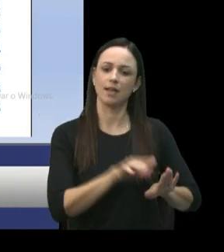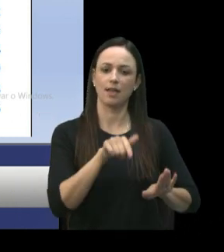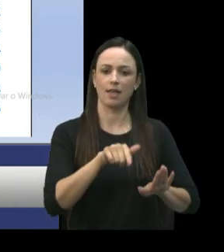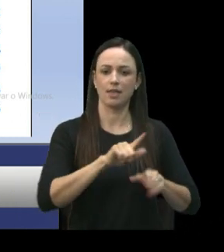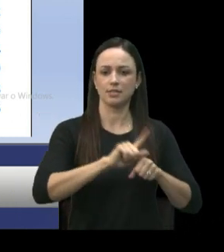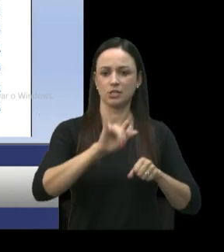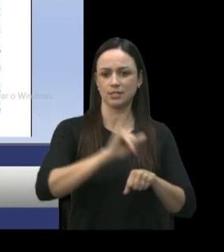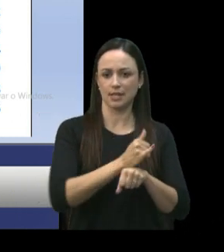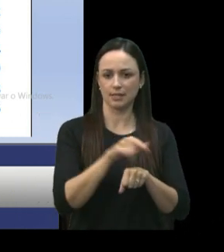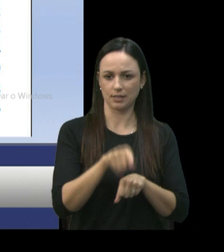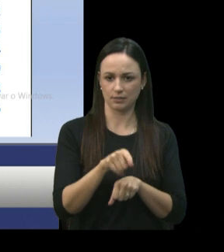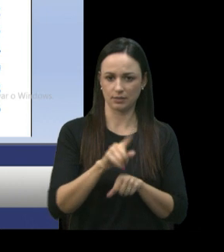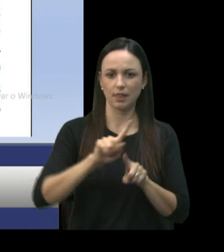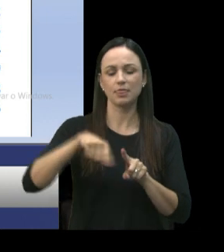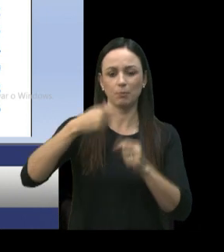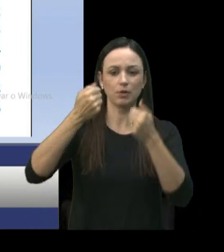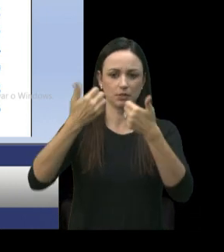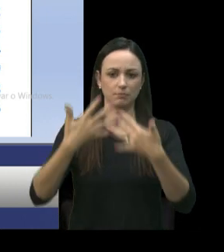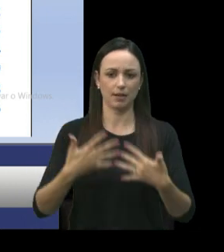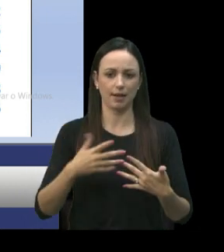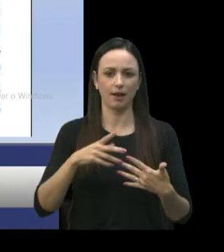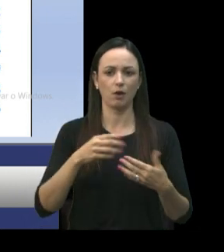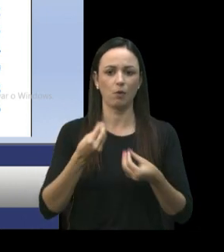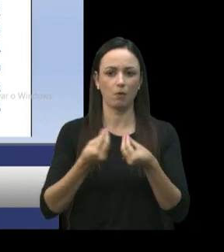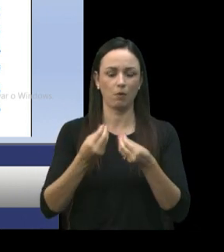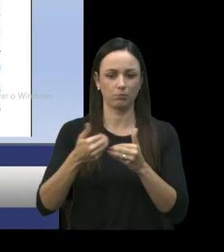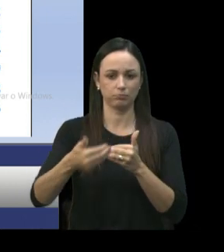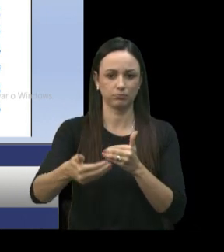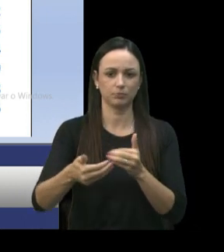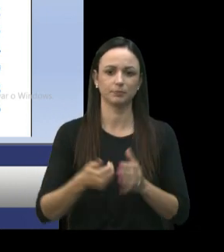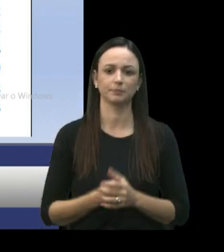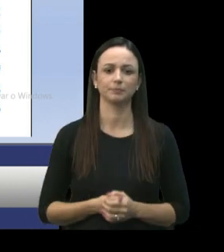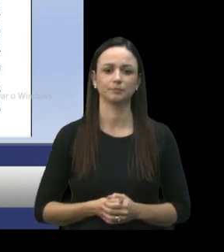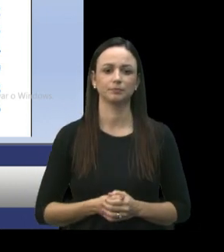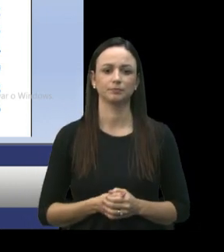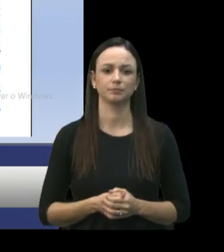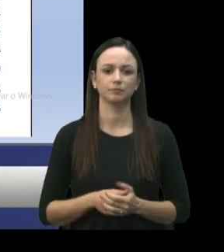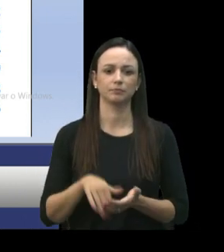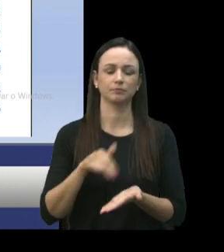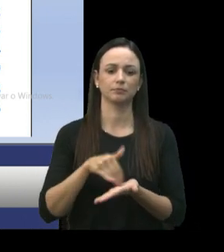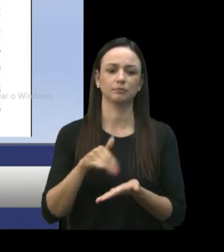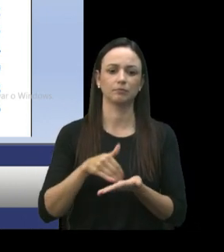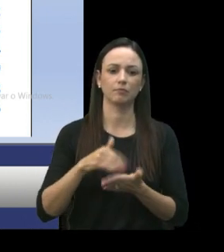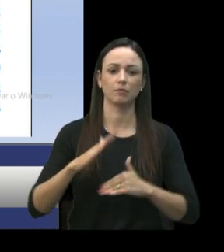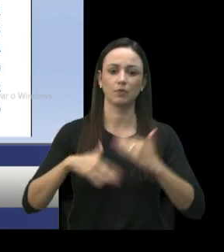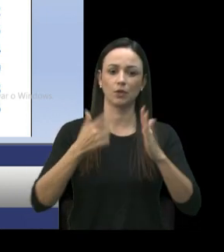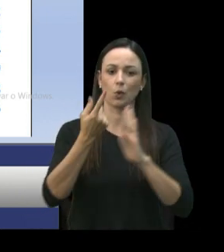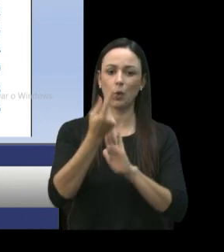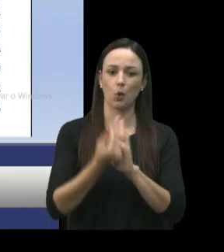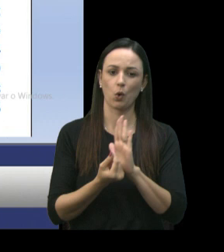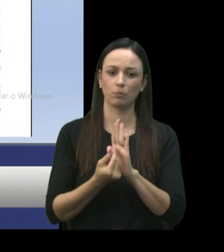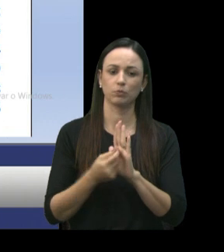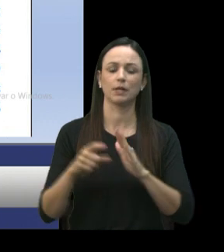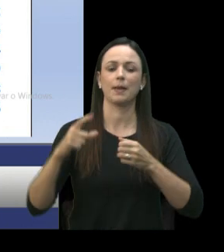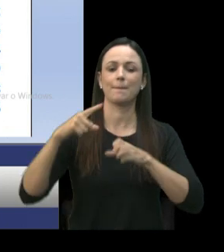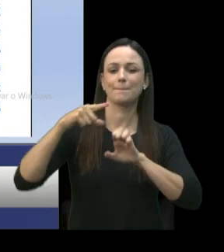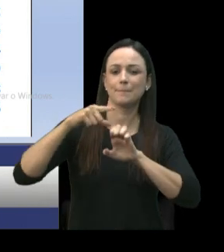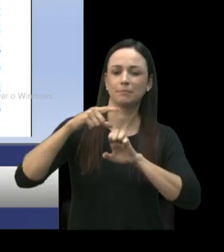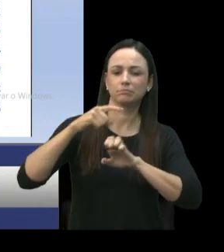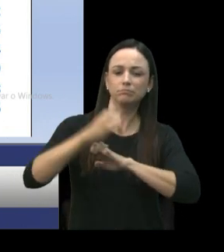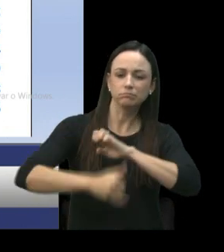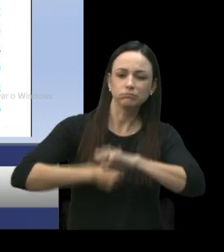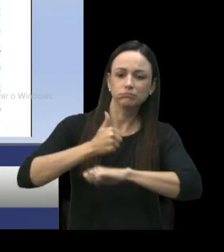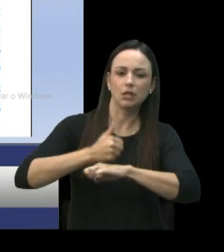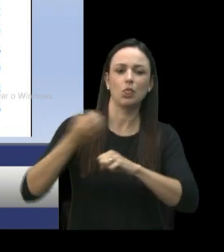gestão estratégica, e nós falaremos um pouco mais à frente sobre ela. Secretaria de Desenvolvimento Econômico, Empreendedorismo